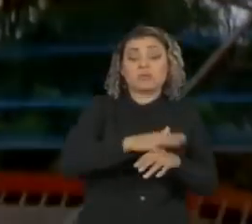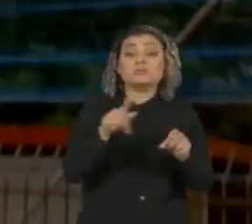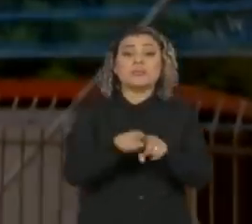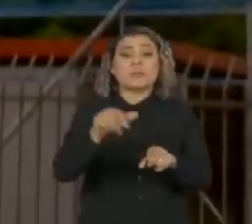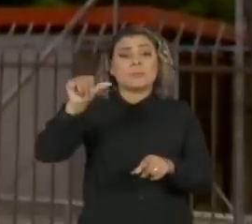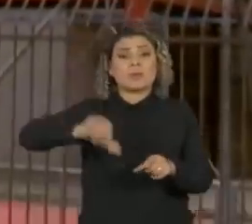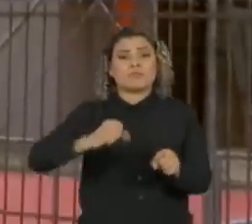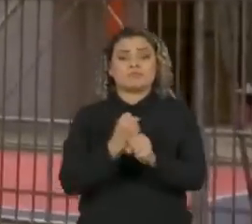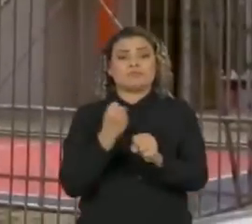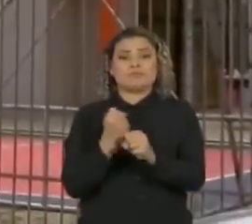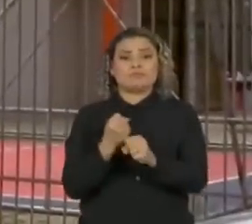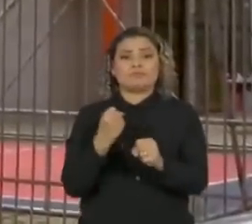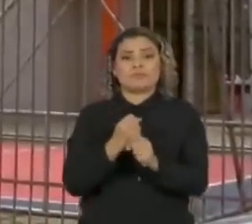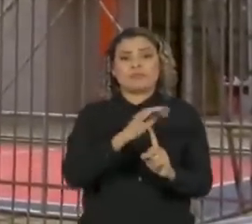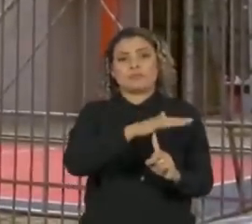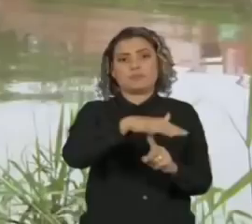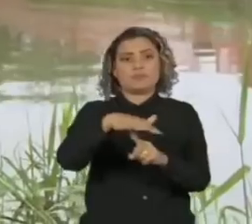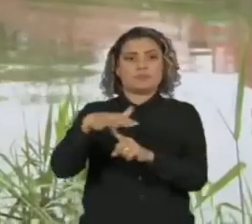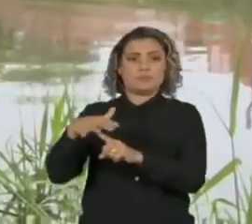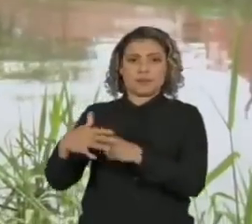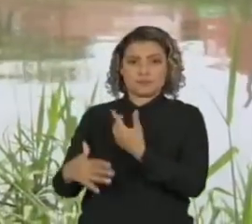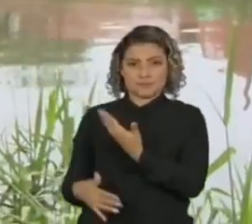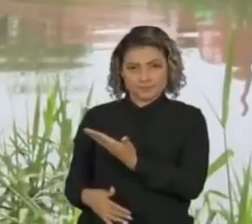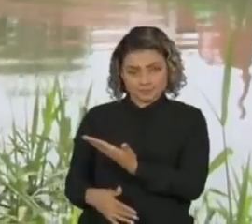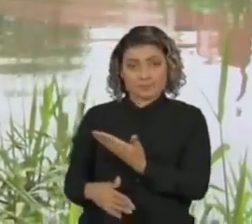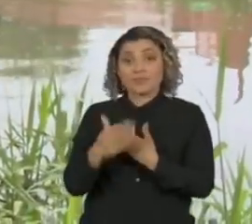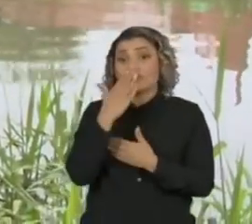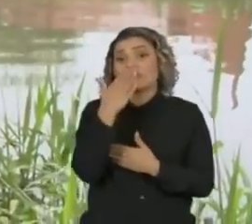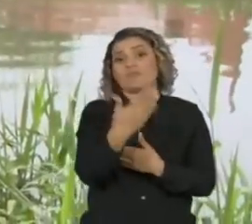construção do Parque Biacica, do DAEE, na